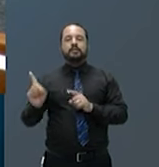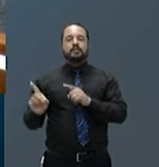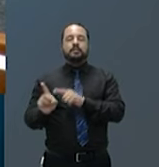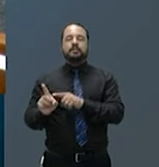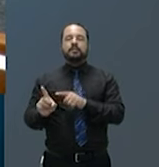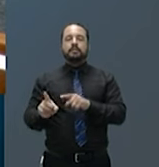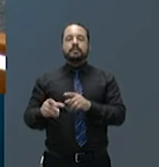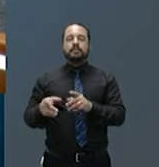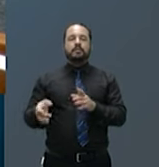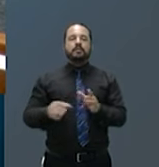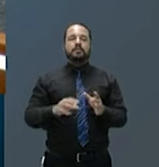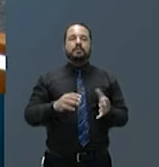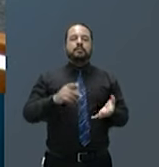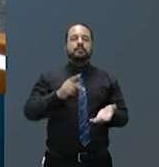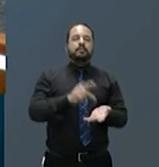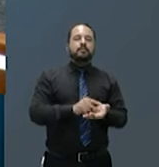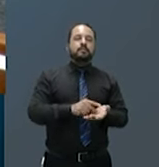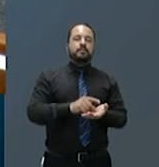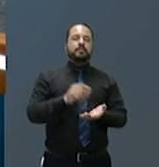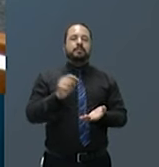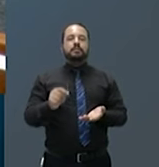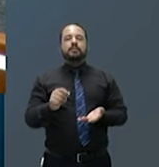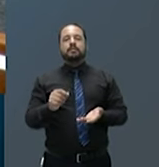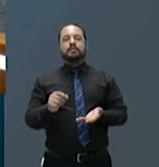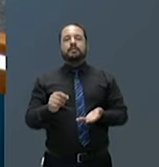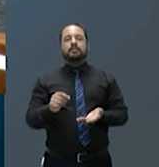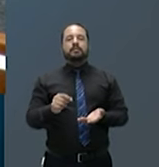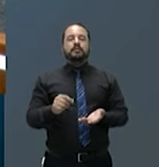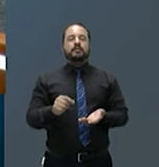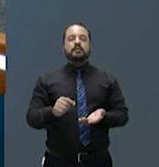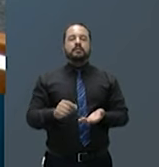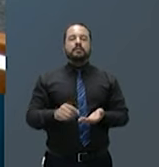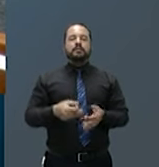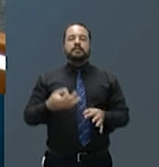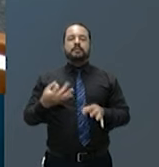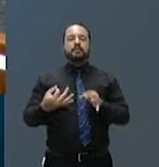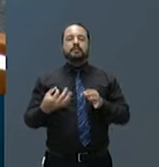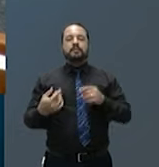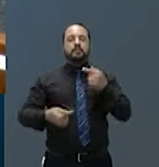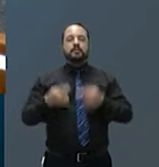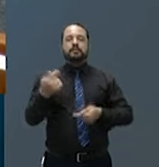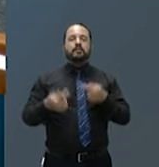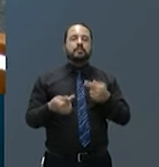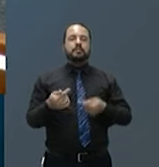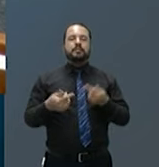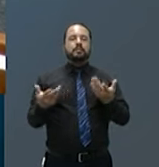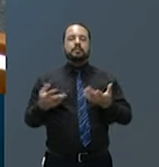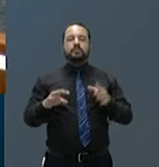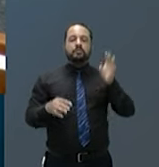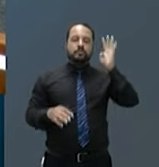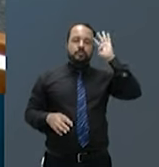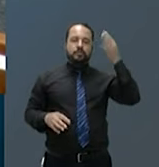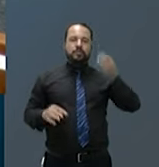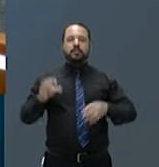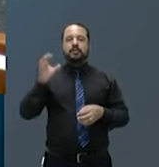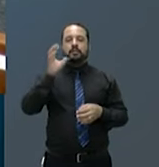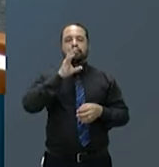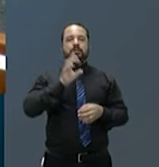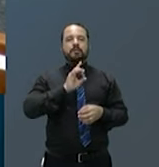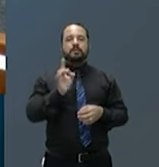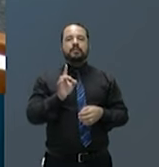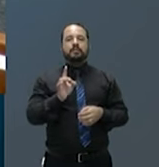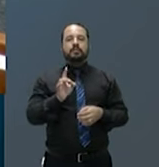concreto, sendo que, quando houver essa discussão, esse recurso não deve de pronto ser julgado manifestamente inadmissível